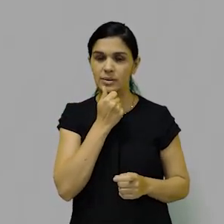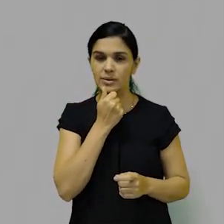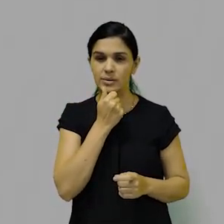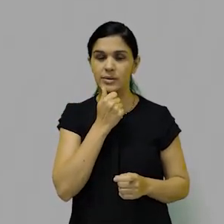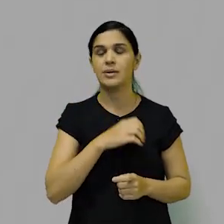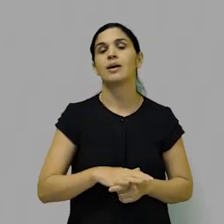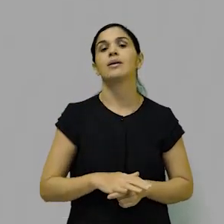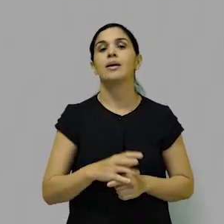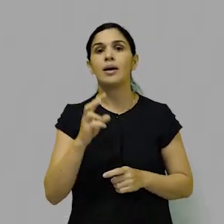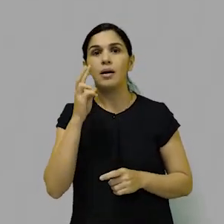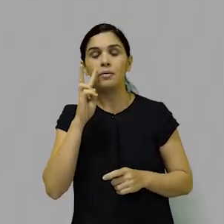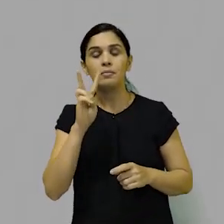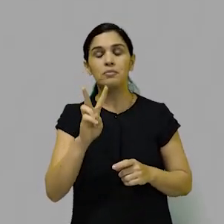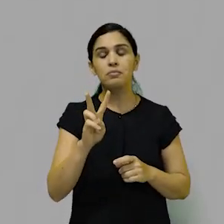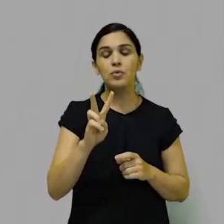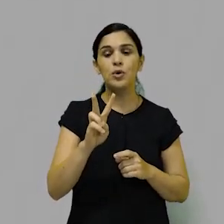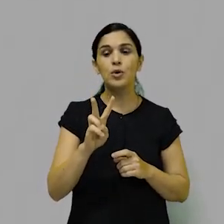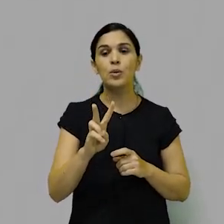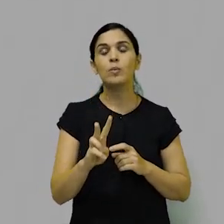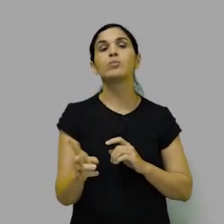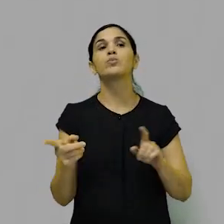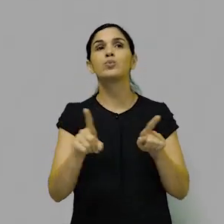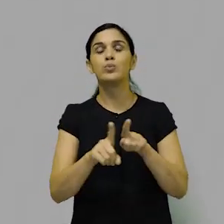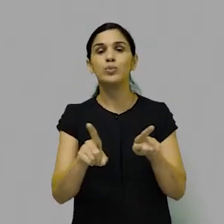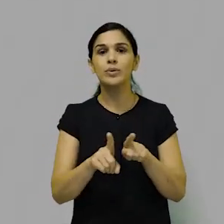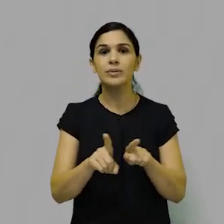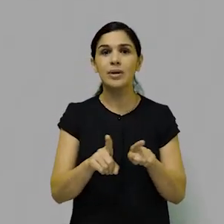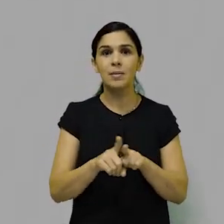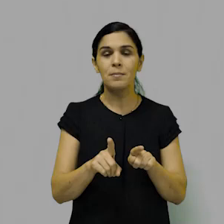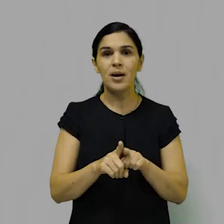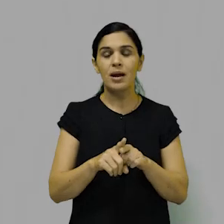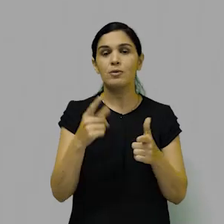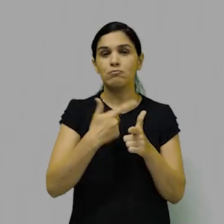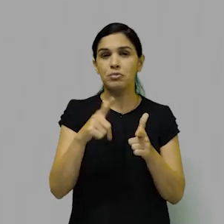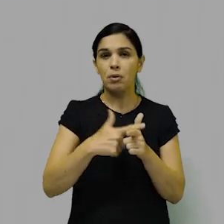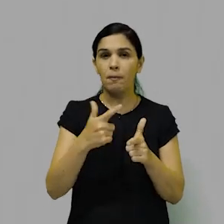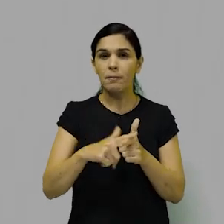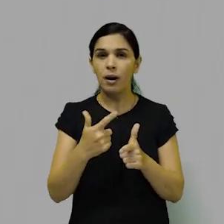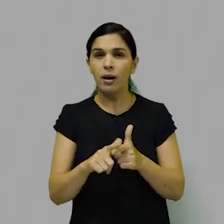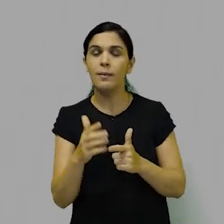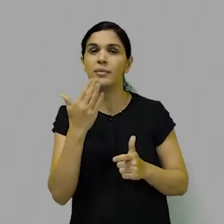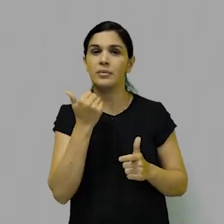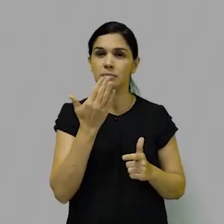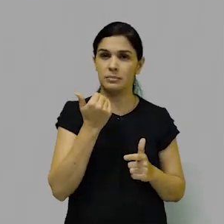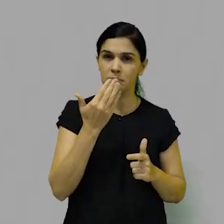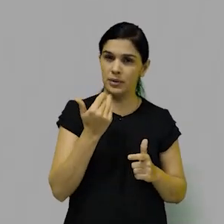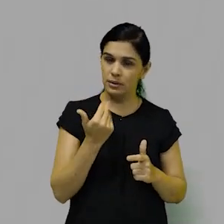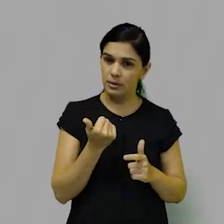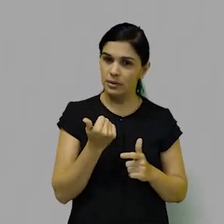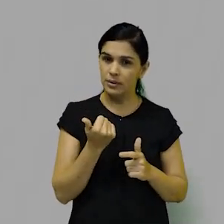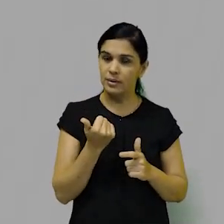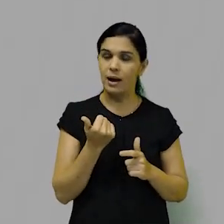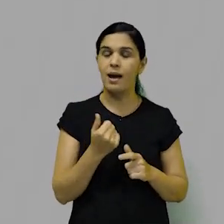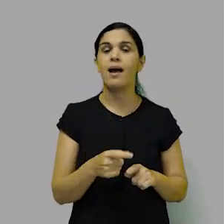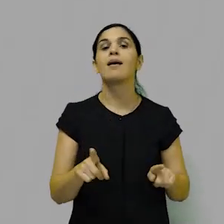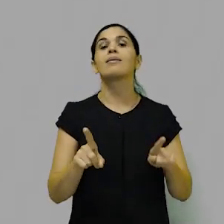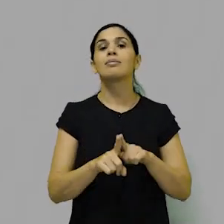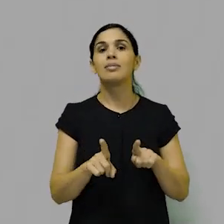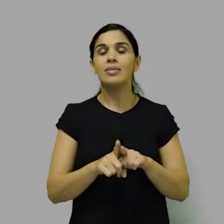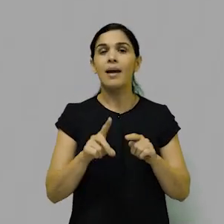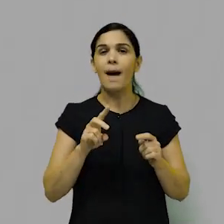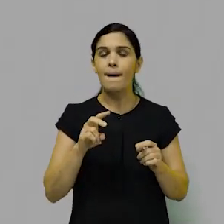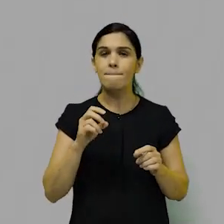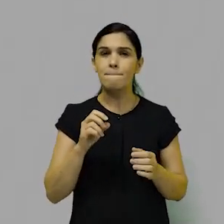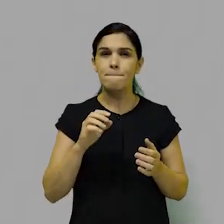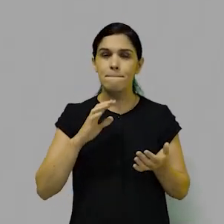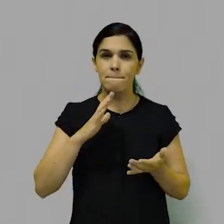aula nós falamos aí sobre os distúrbios alimentares. E um dos pontos que eu elenquei lá para vocês é que a pressão social,